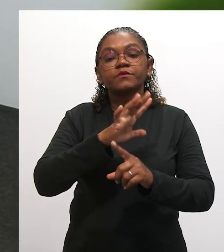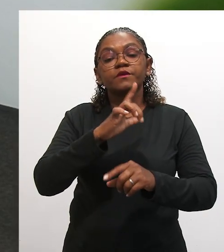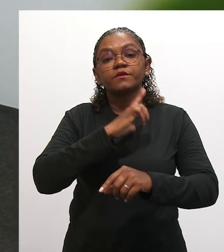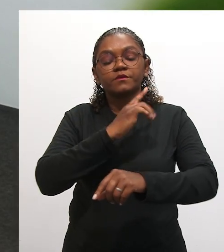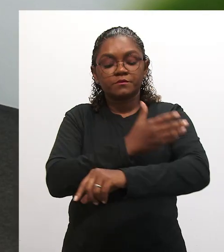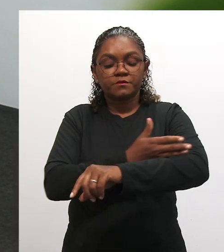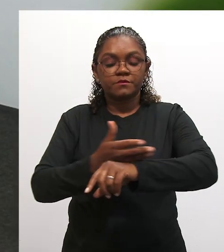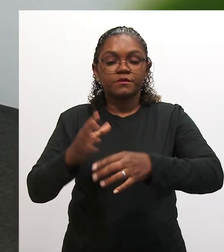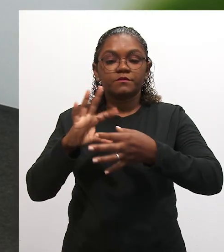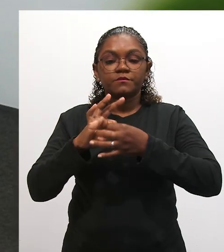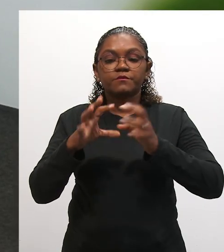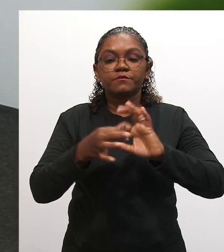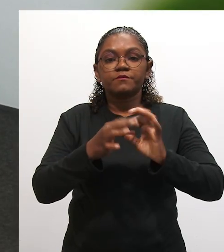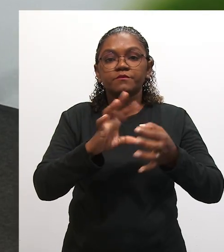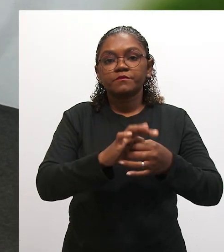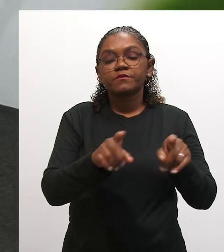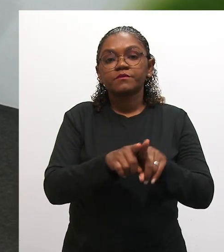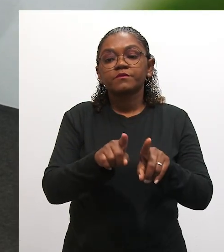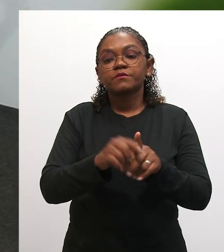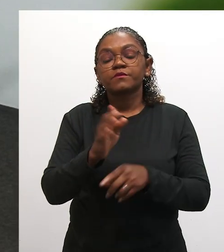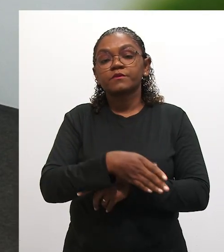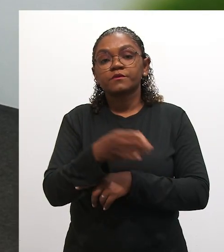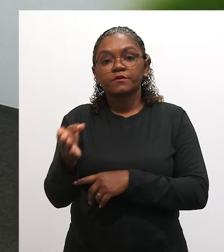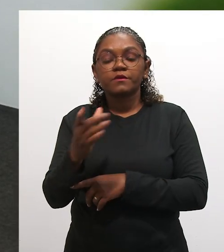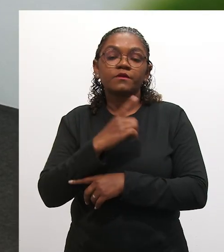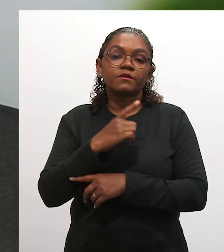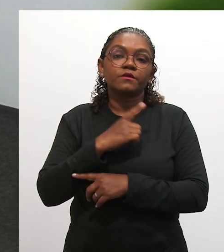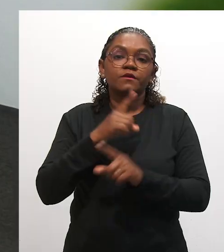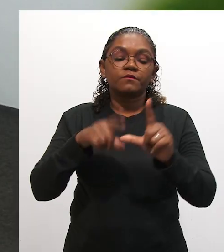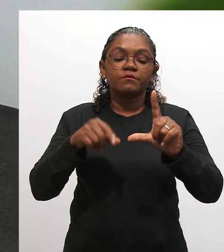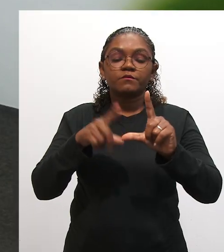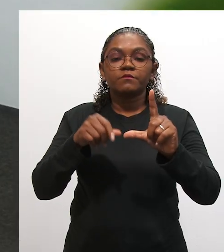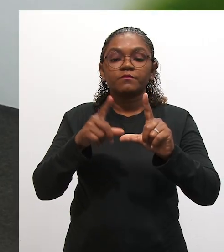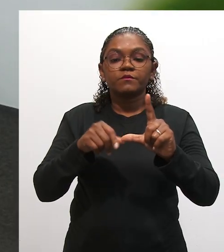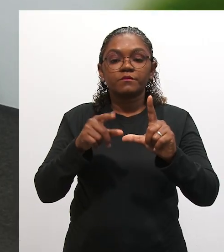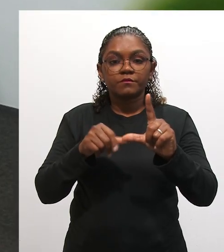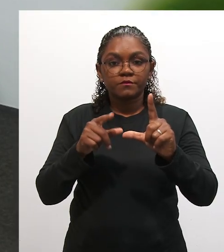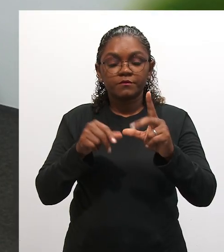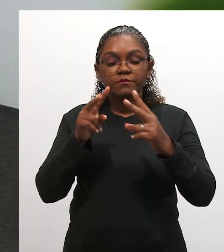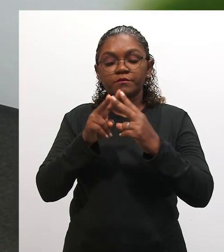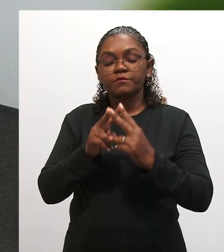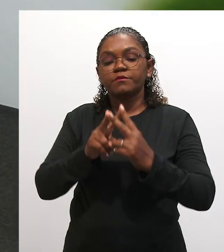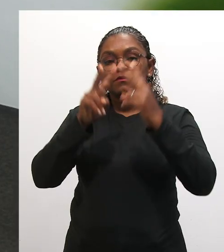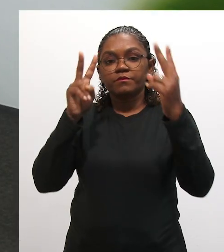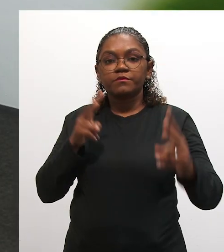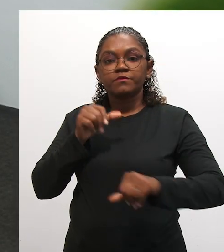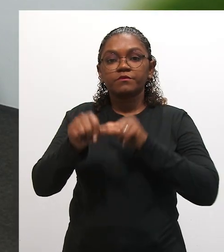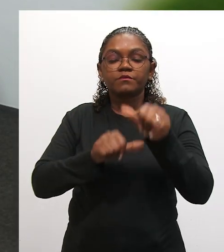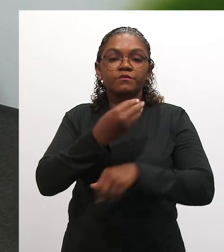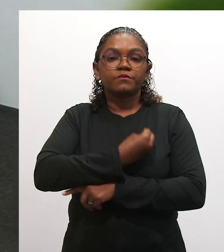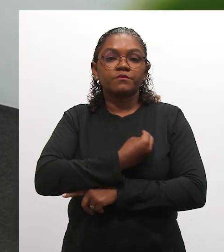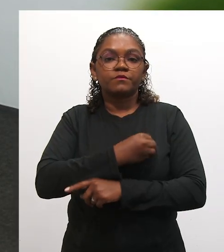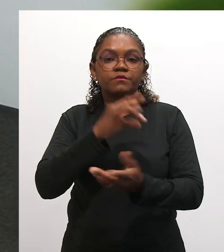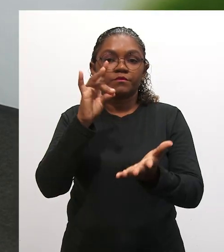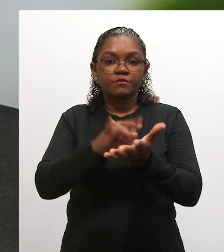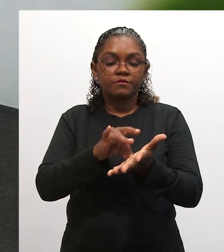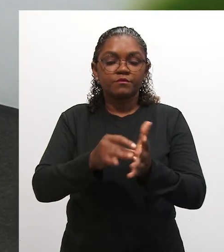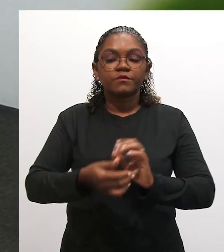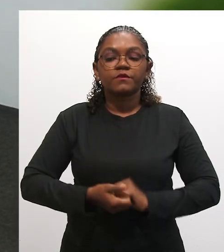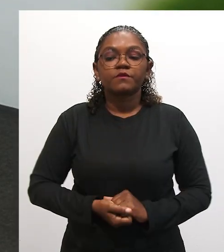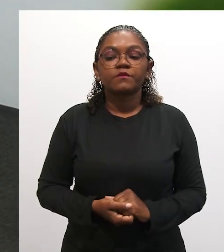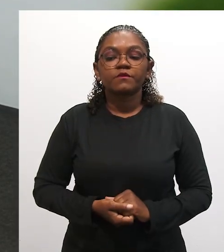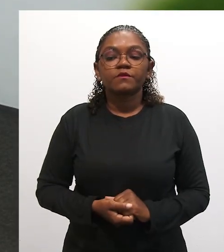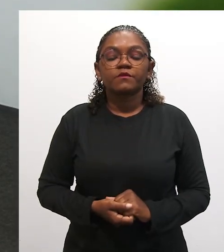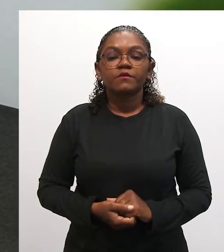painel branco com pontos interligados e ao lado temos um painel verde escrito EAD, mudando realidade.